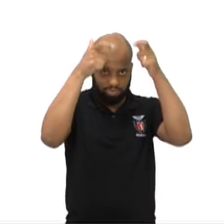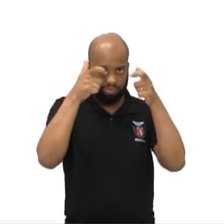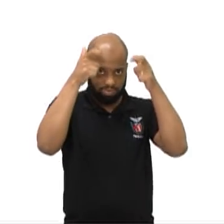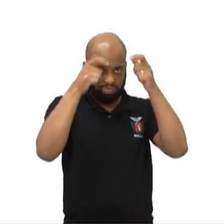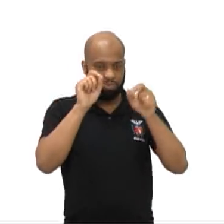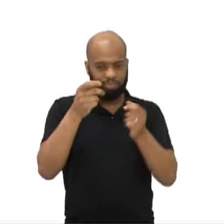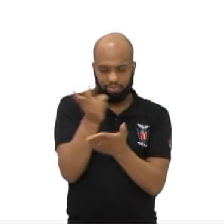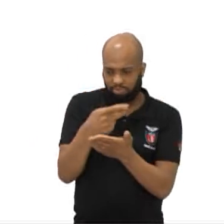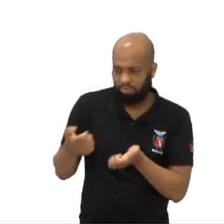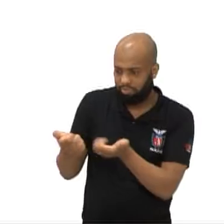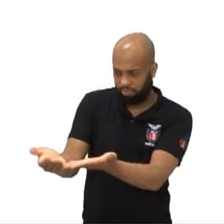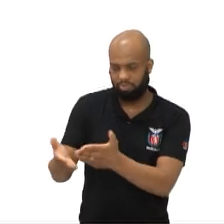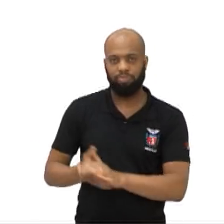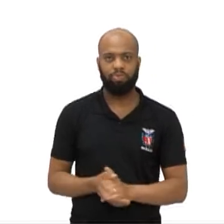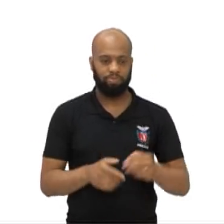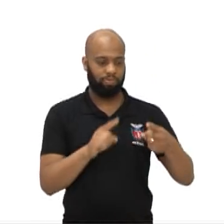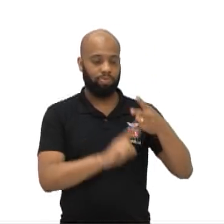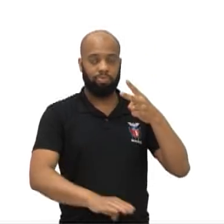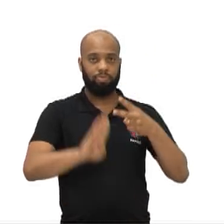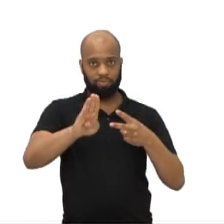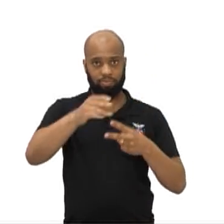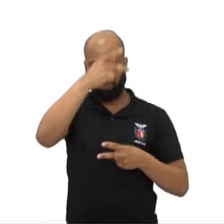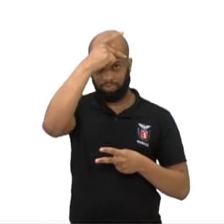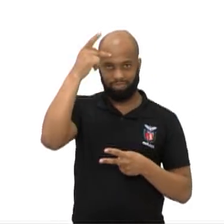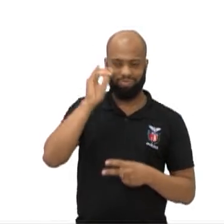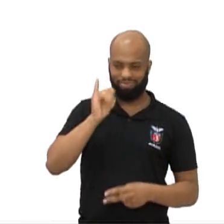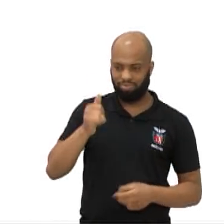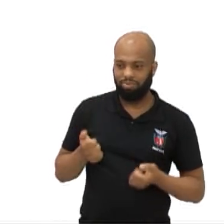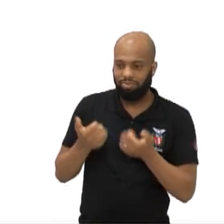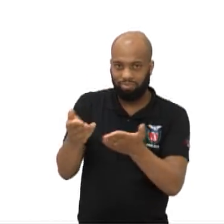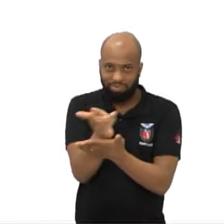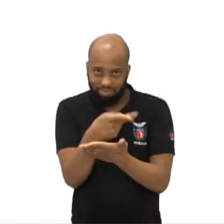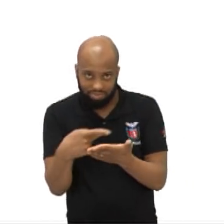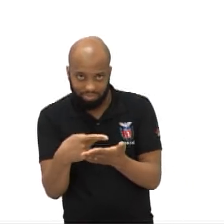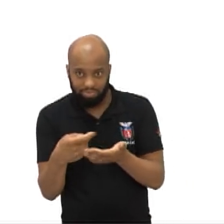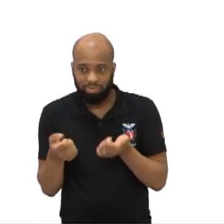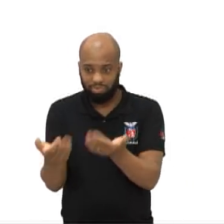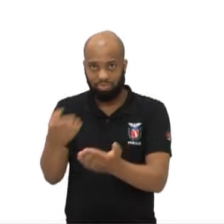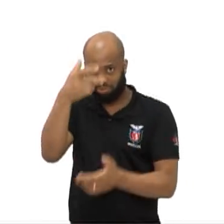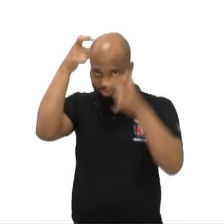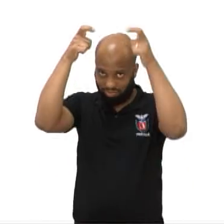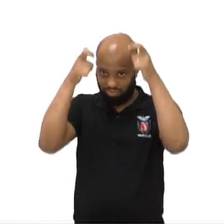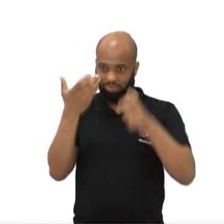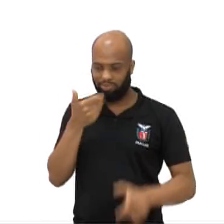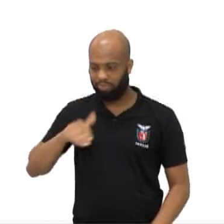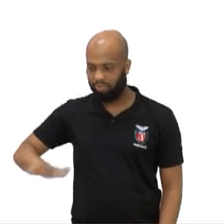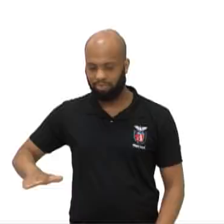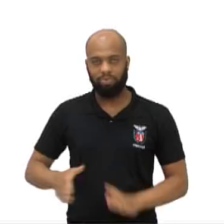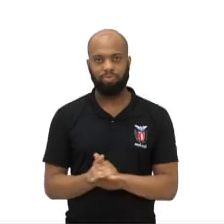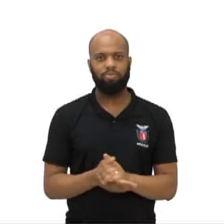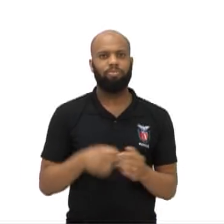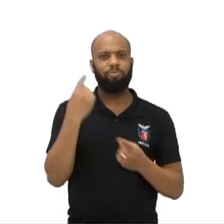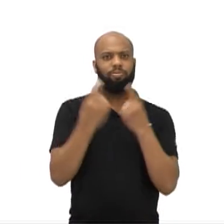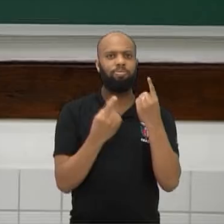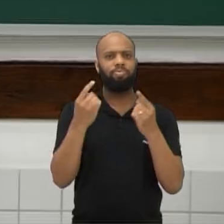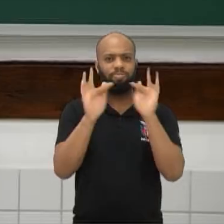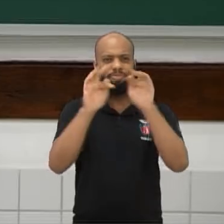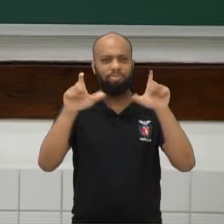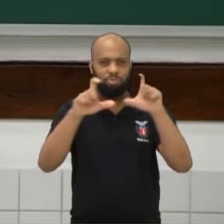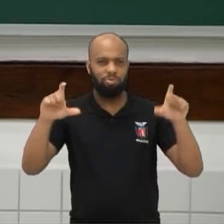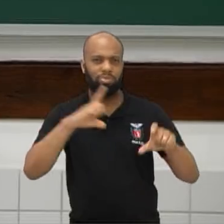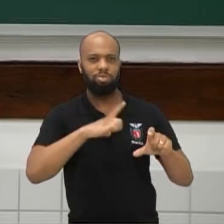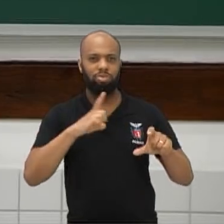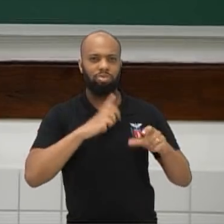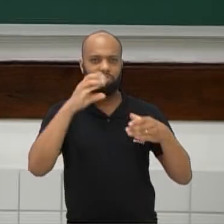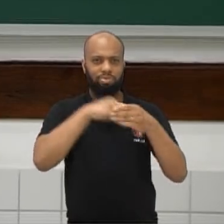seu desenho. Letra B. O narrador entregou seu desenho ao Pequeno Príncipe. Qual dessas frases vocês acham